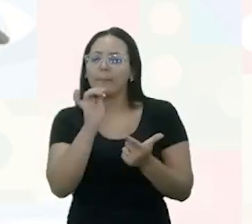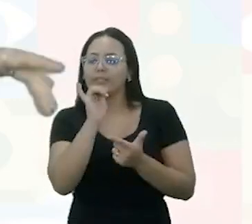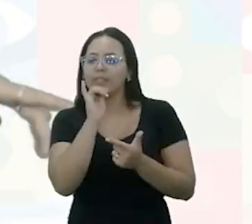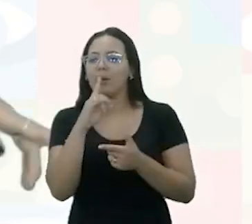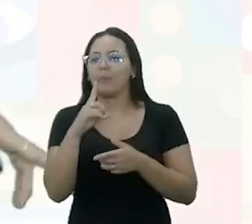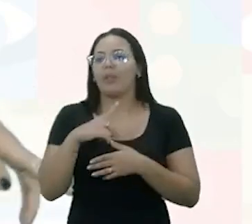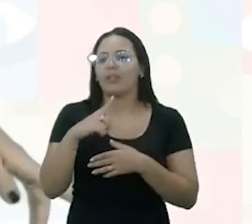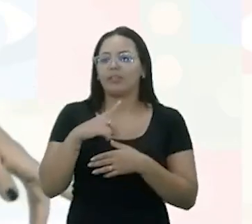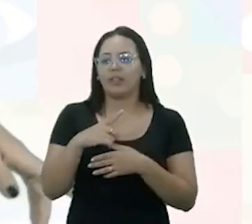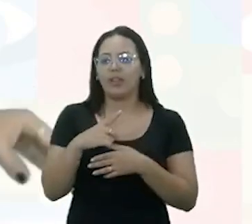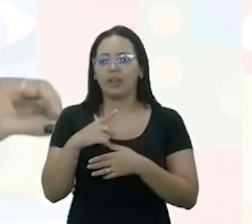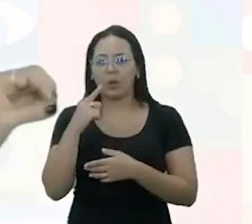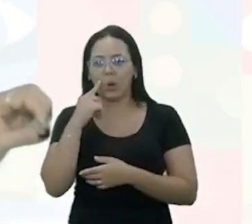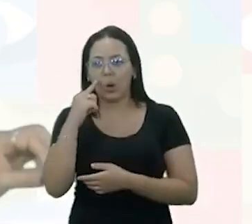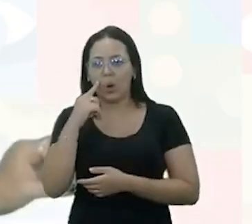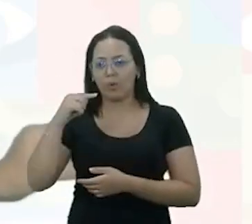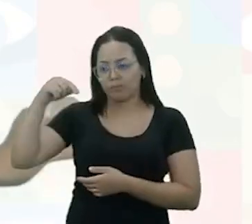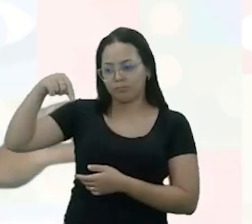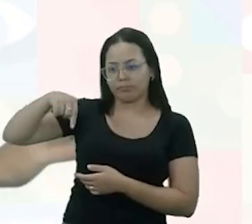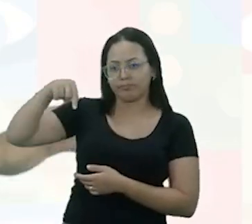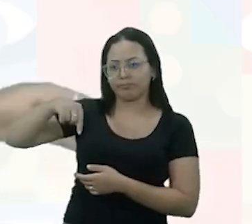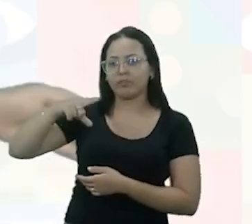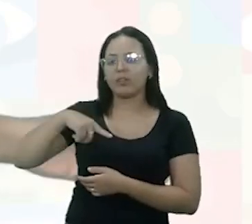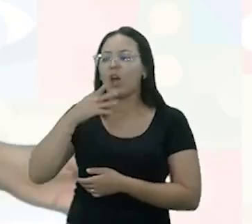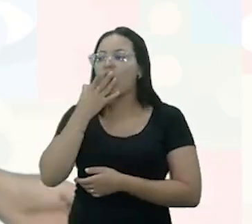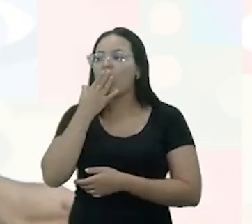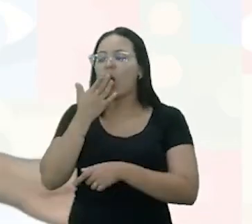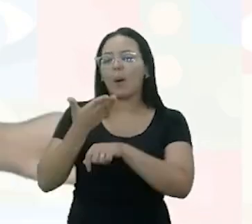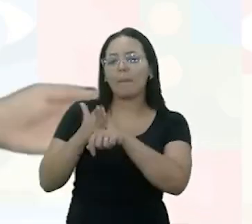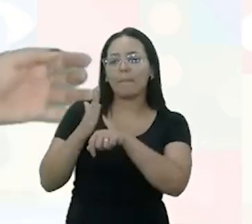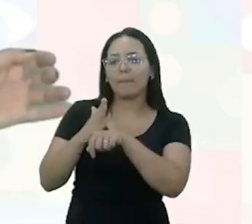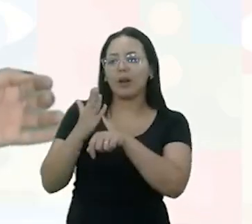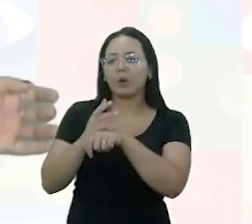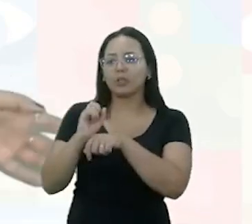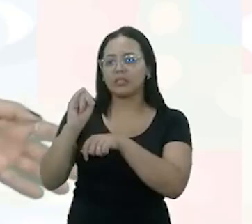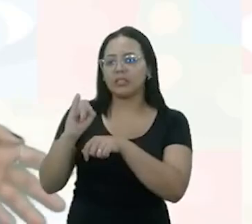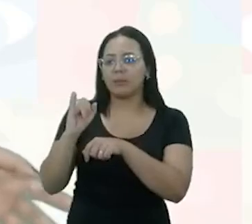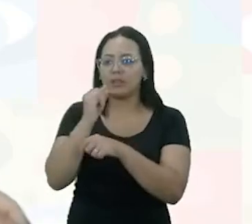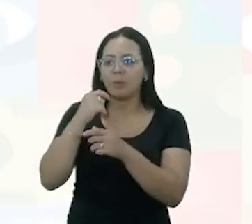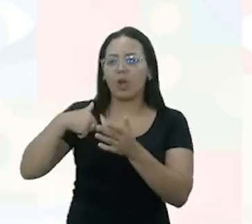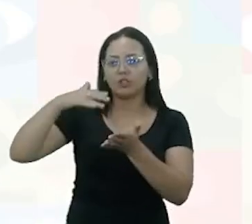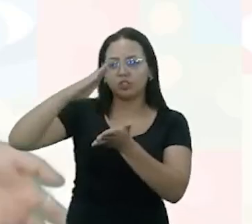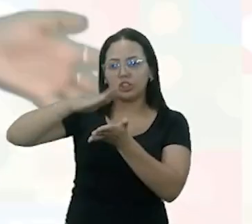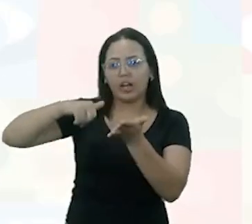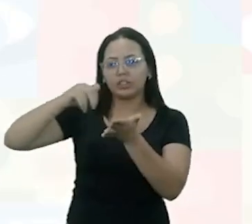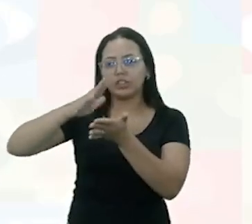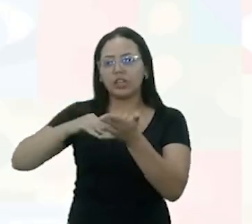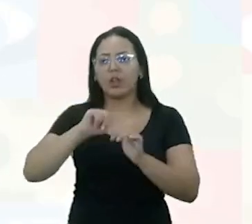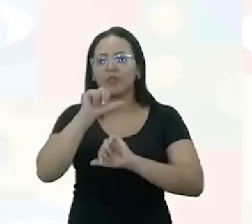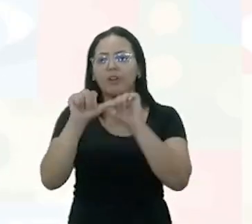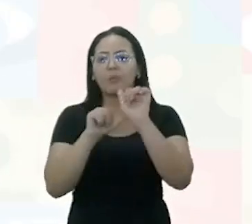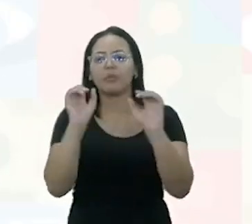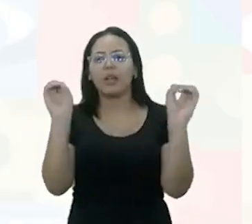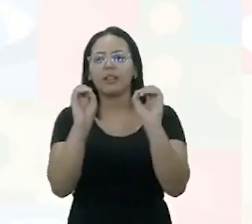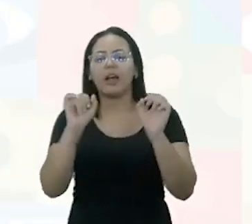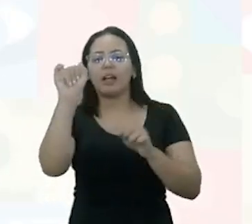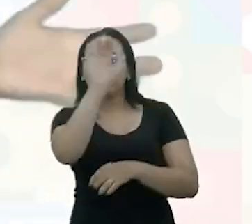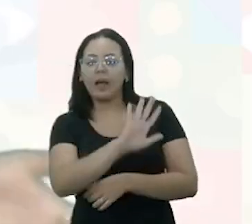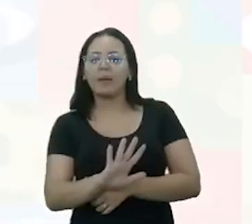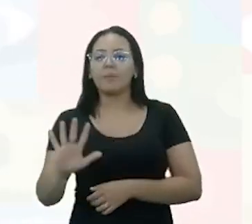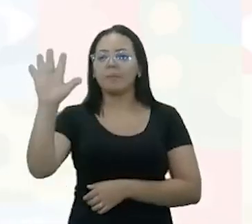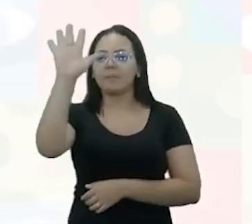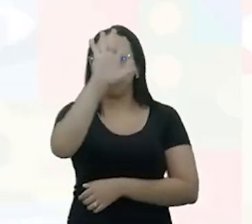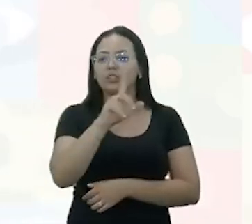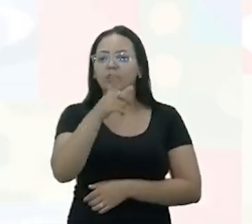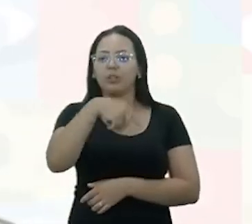tem aqui na pontinha um branco. Se eu tirar alguns pontos brancos, eles não vão alterar nessa imagem que é a